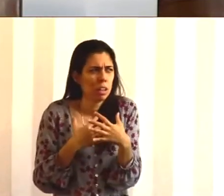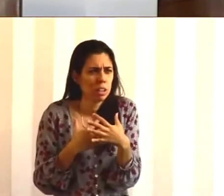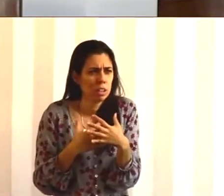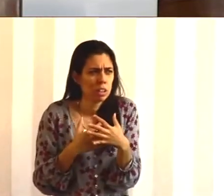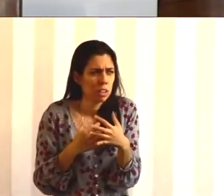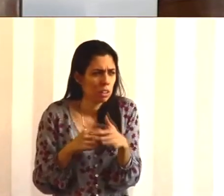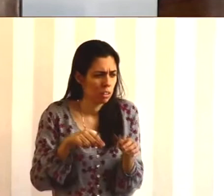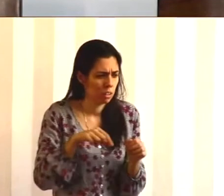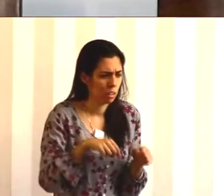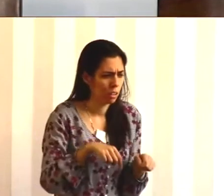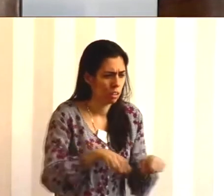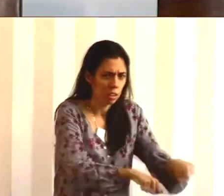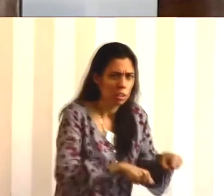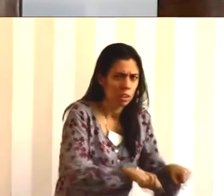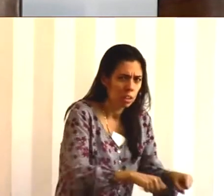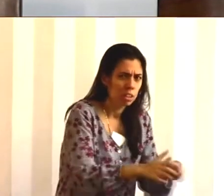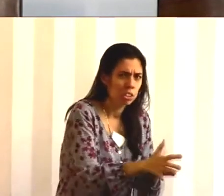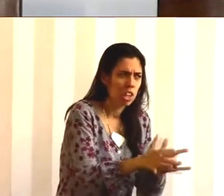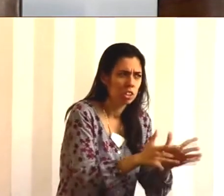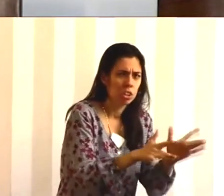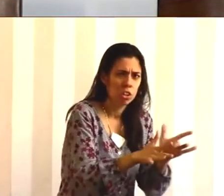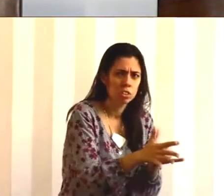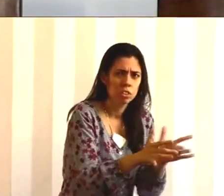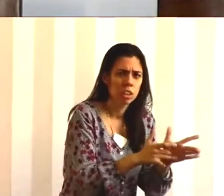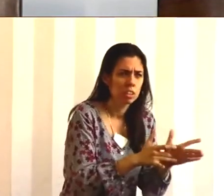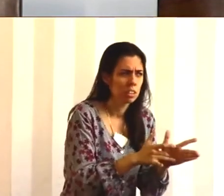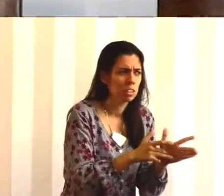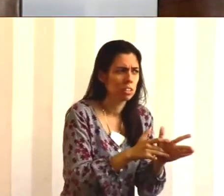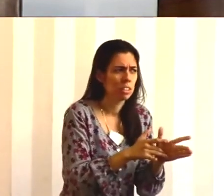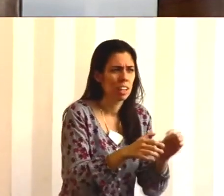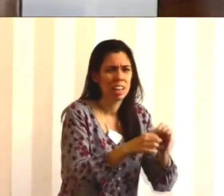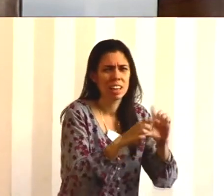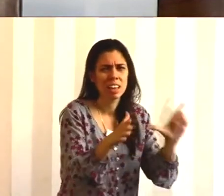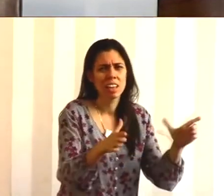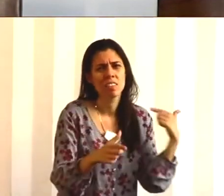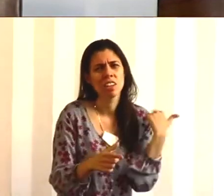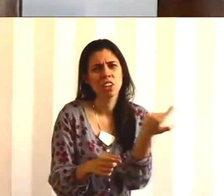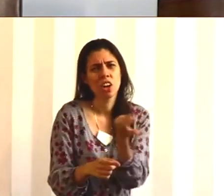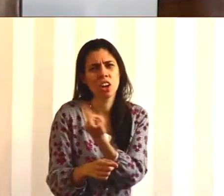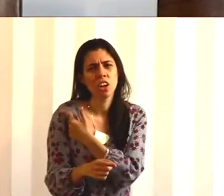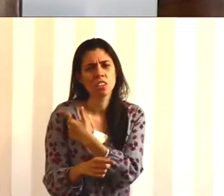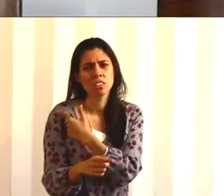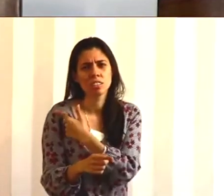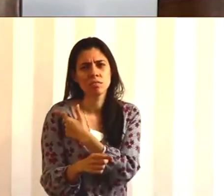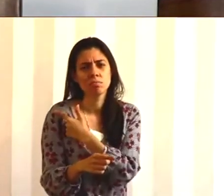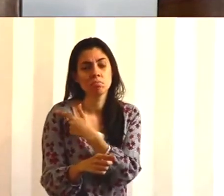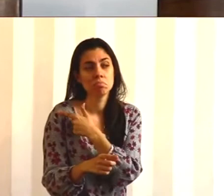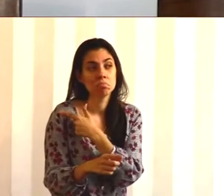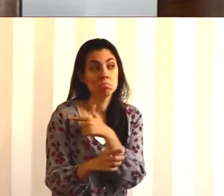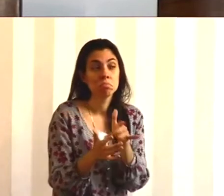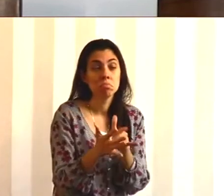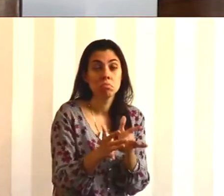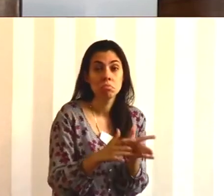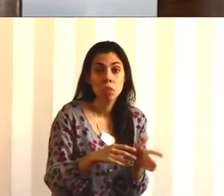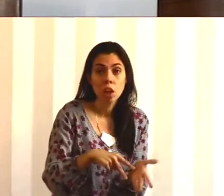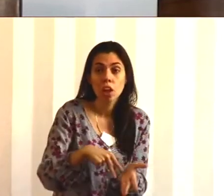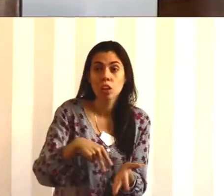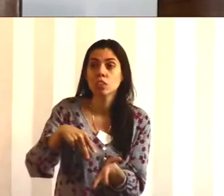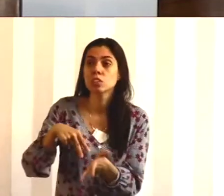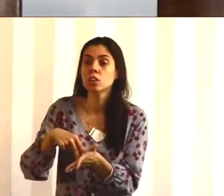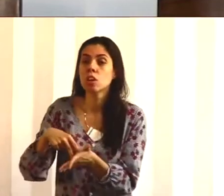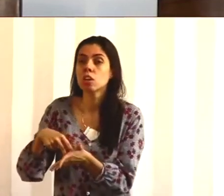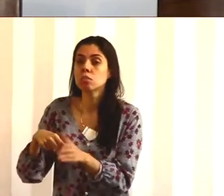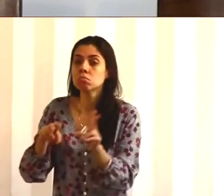livra dessa tempestade. E com a sua voz, de forma suave, Jesus